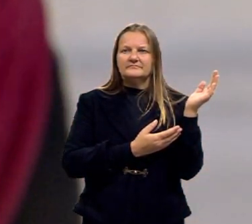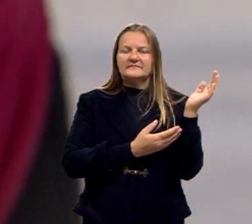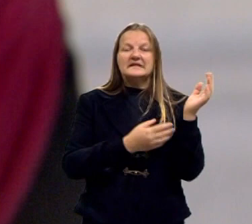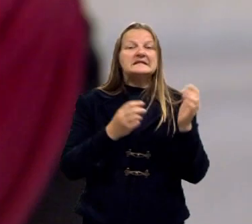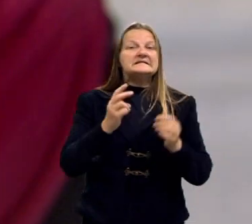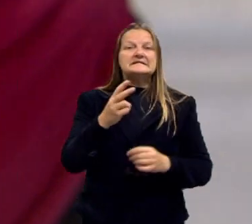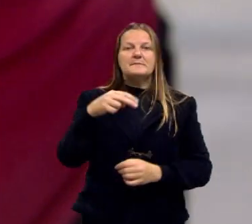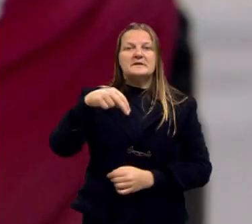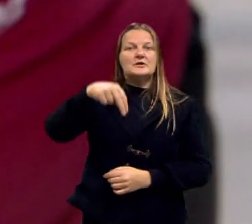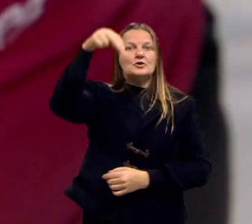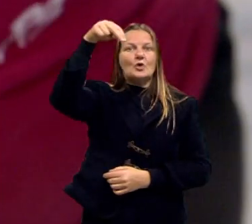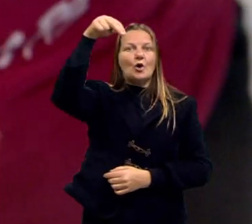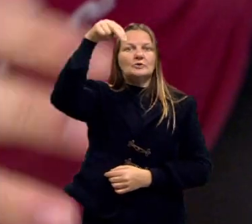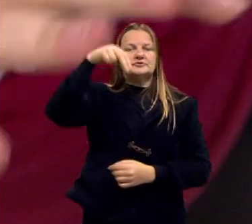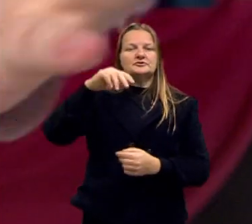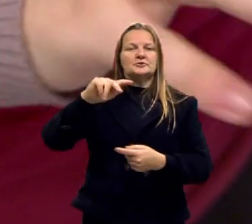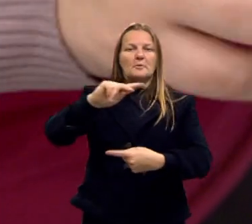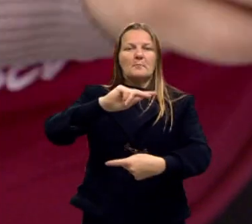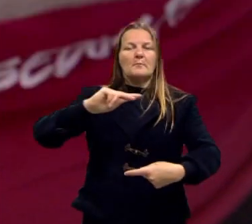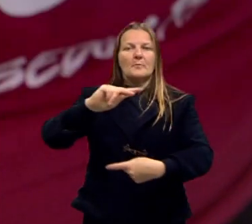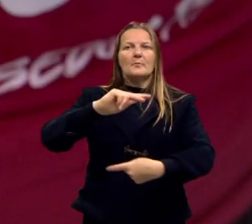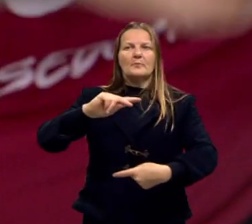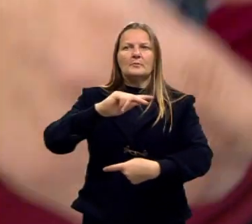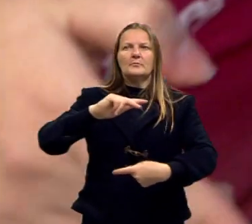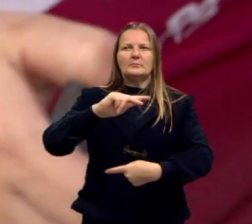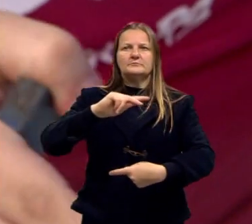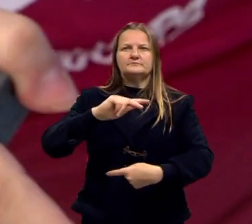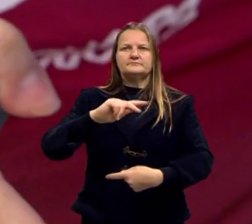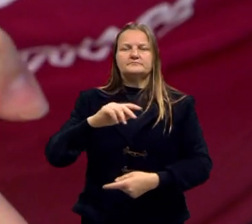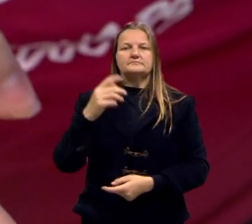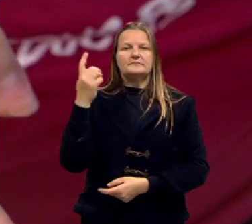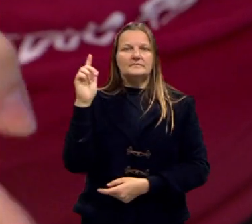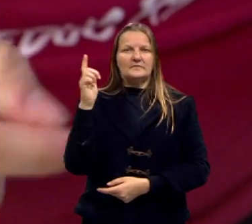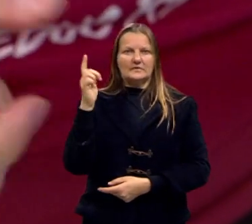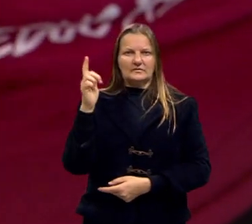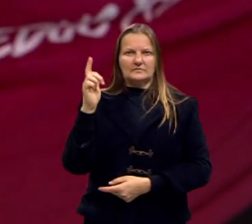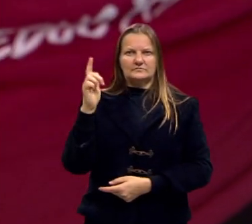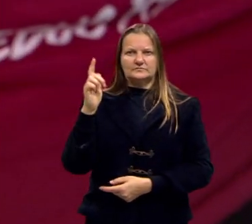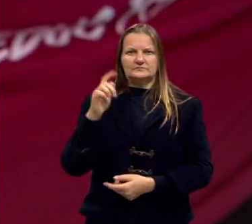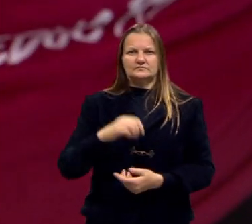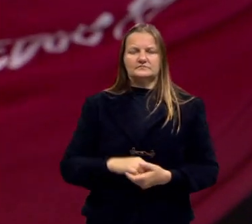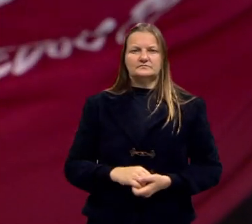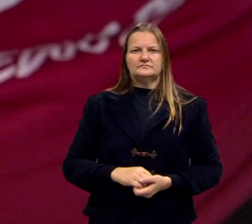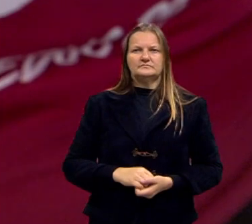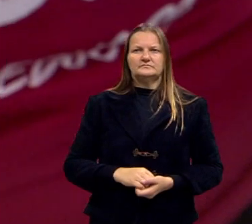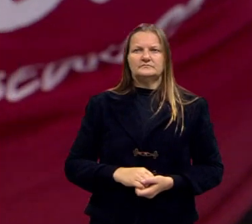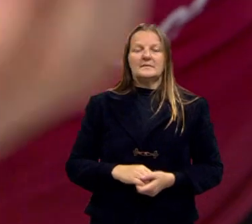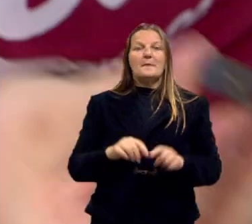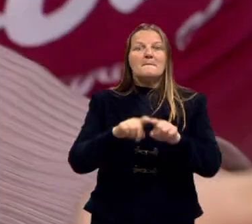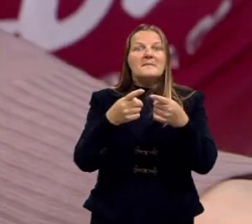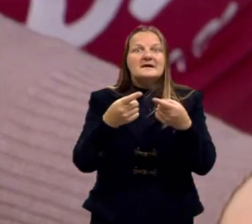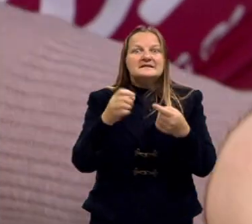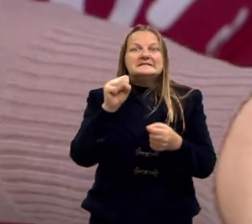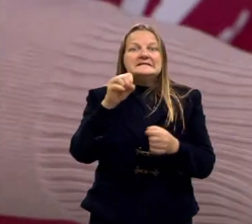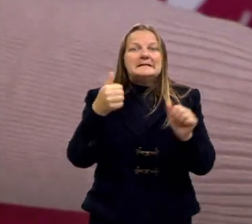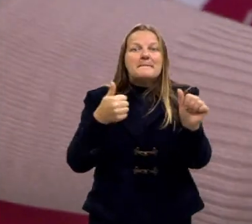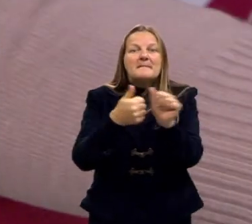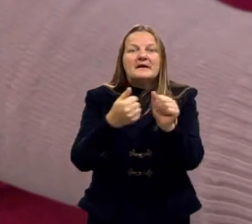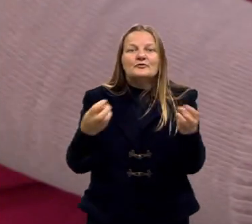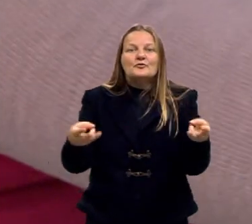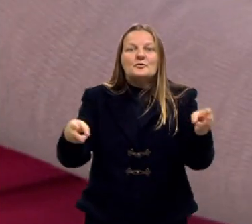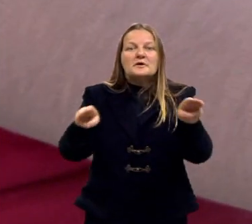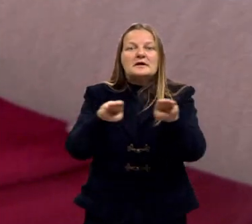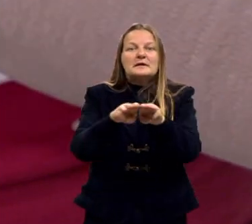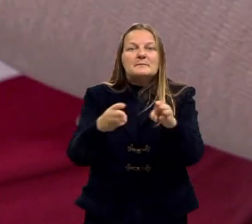vai mostrar né o nosso norte geográfico certo a pontinha vermelha ali ela tá apontando para o norte geográfico mas quando a gente aproxima